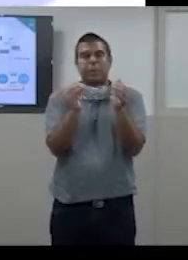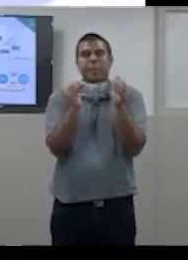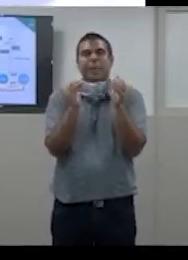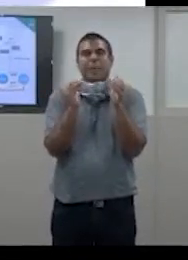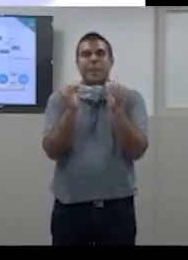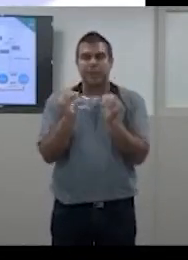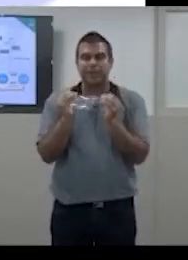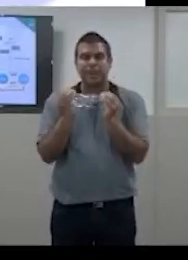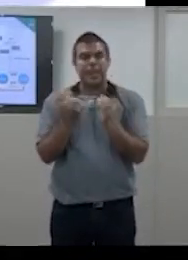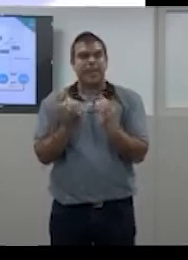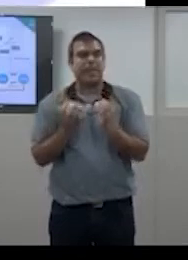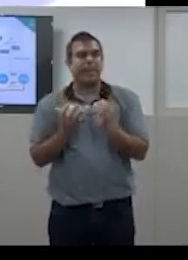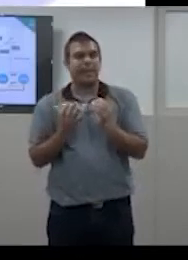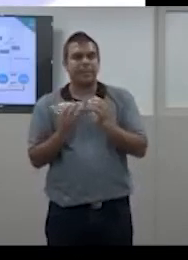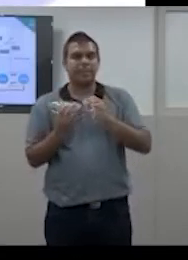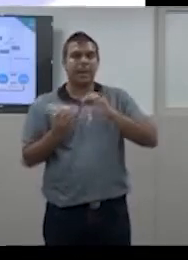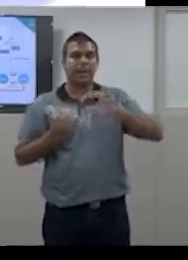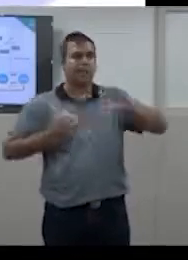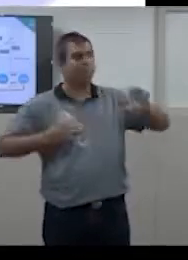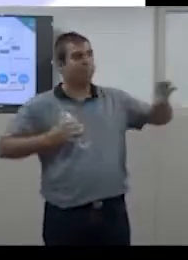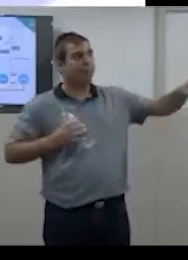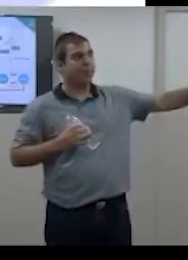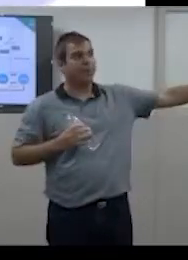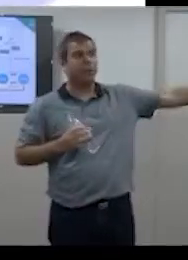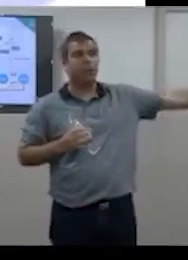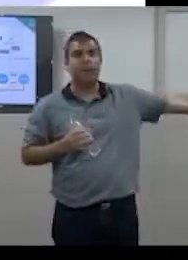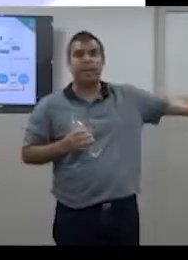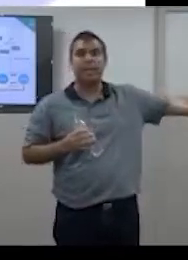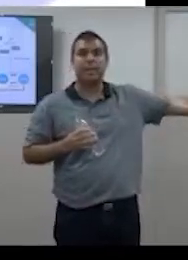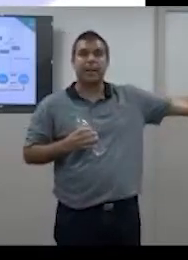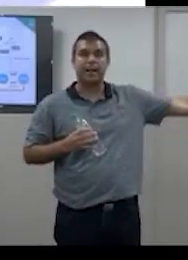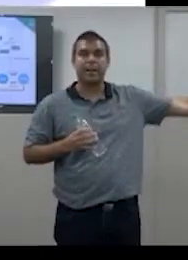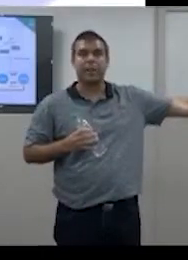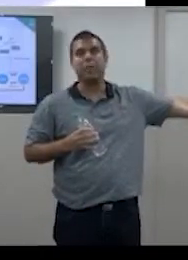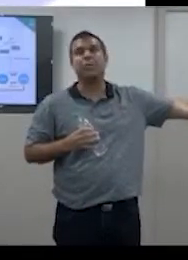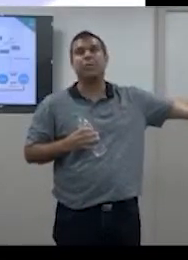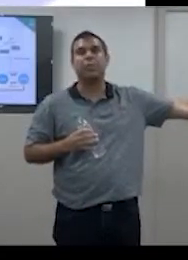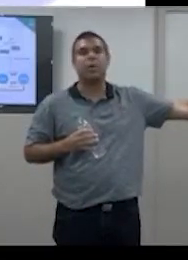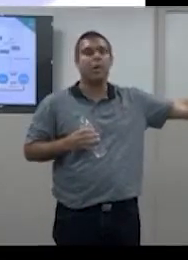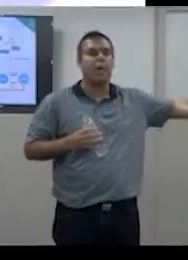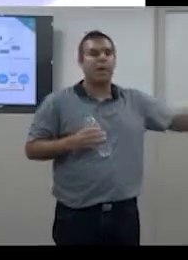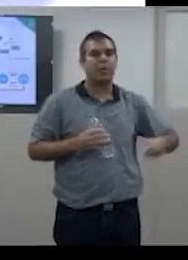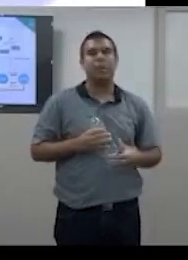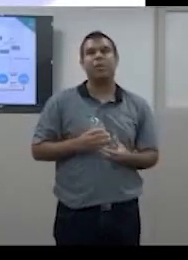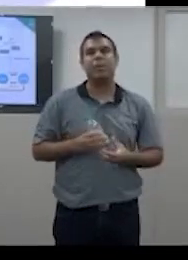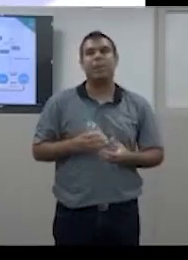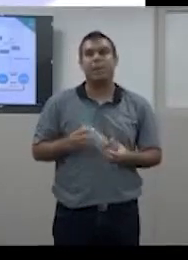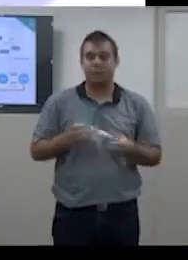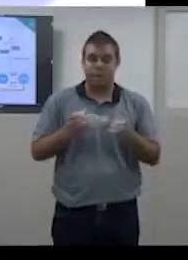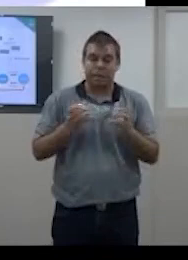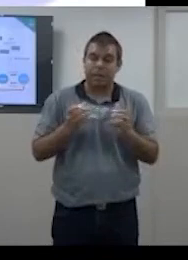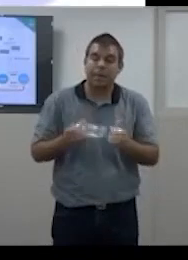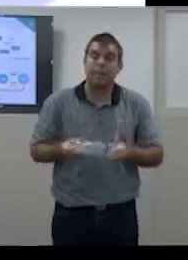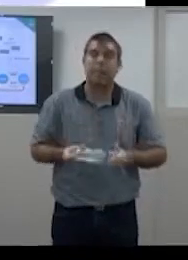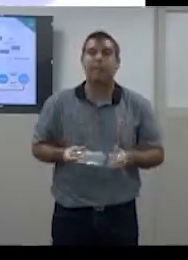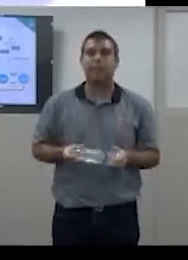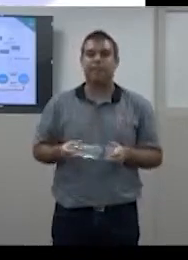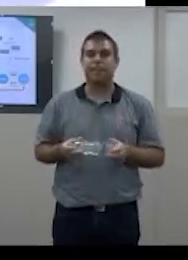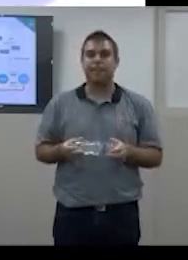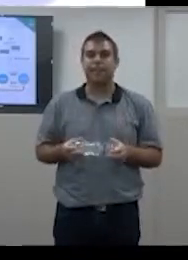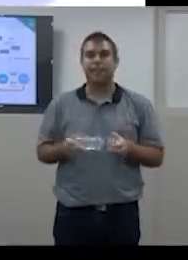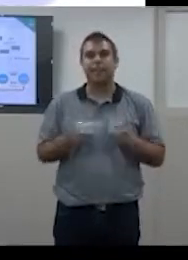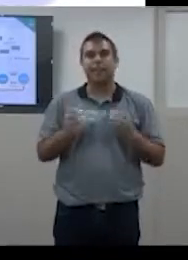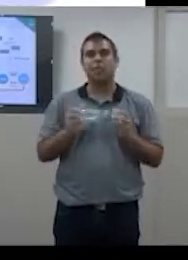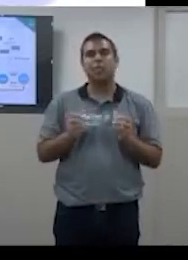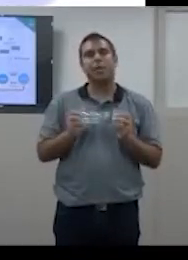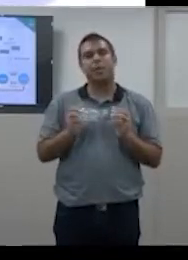a gente vai dar o nome de cabeleira. E essa parte que ficou desse vapor ali, que está refletindo a luz do Sol, a gente dá o nome de cauda. Isso é um